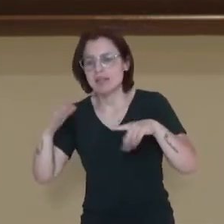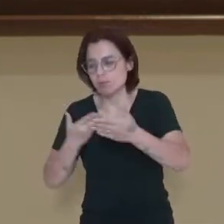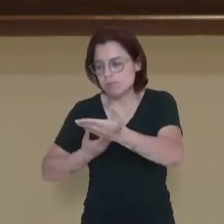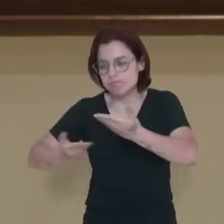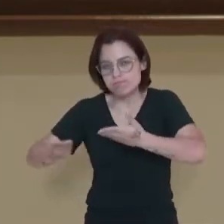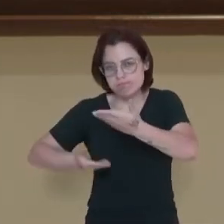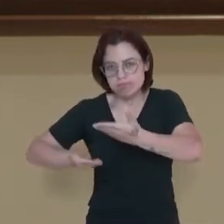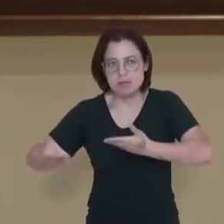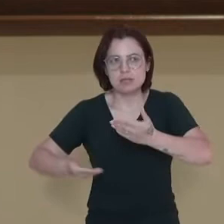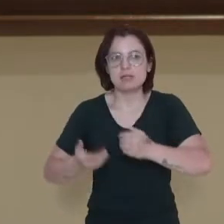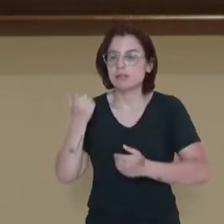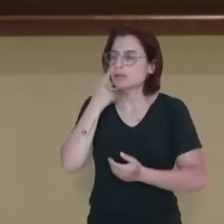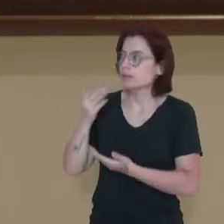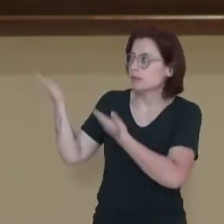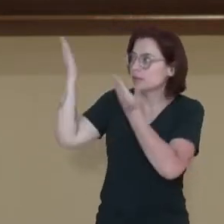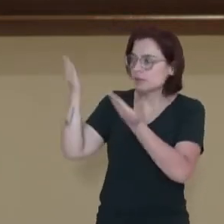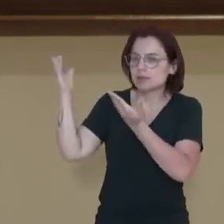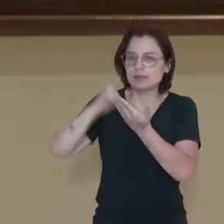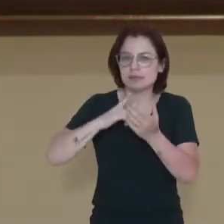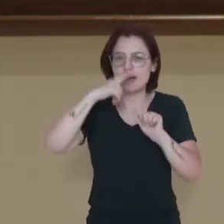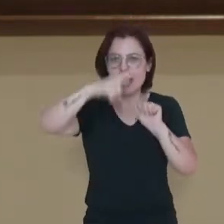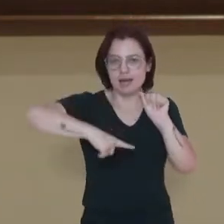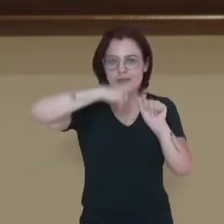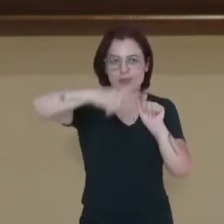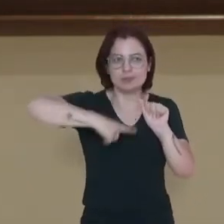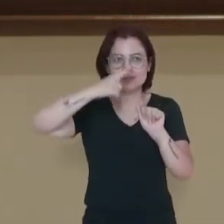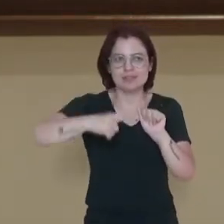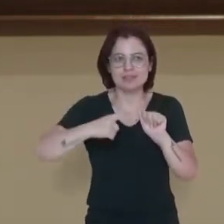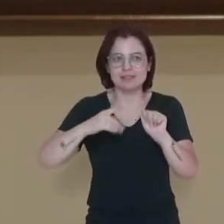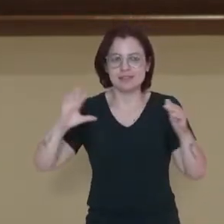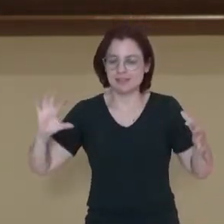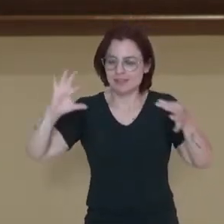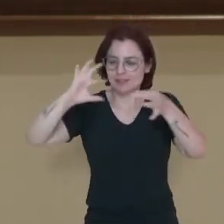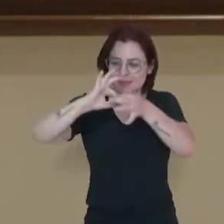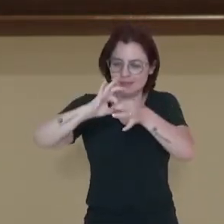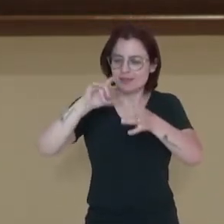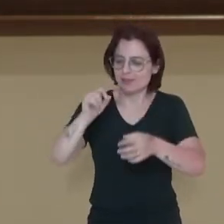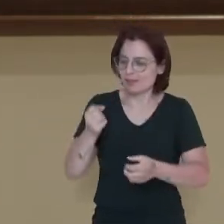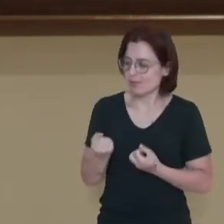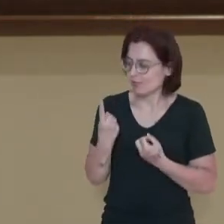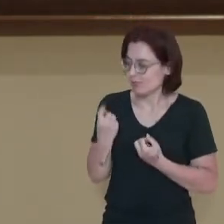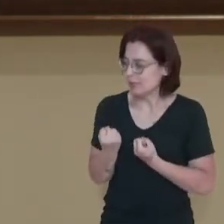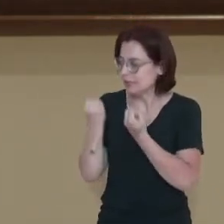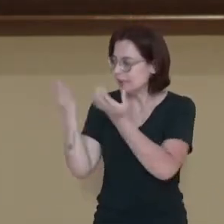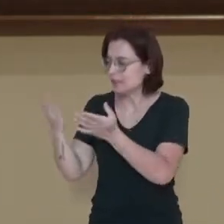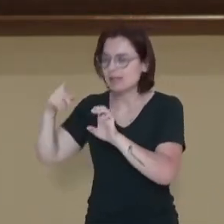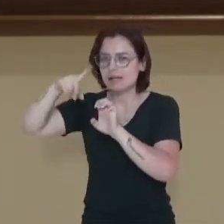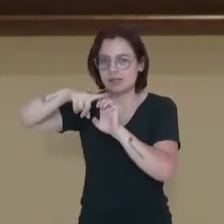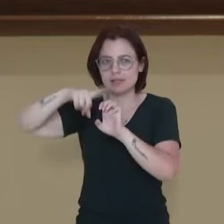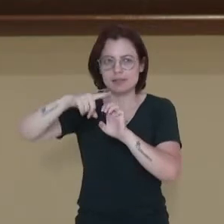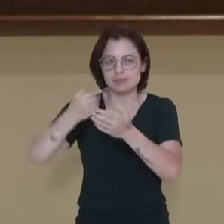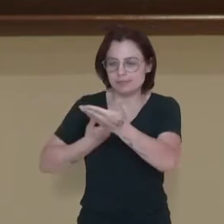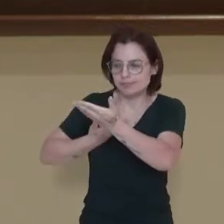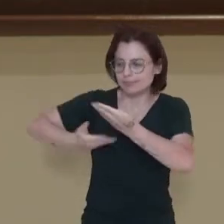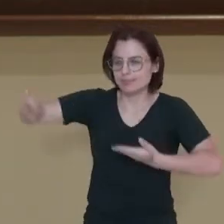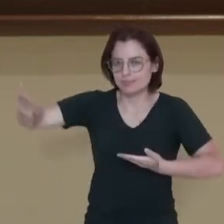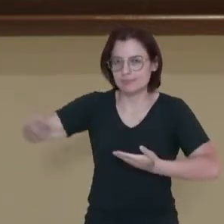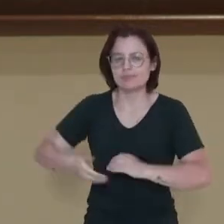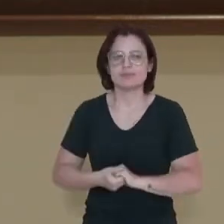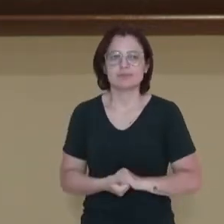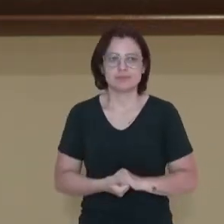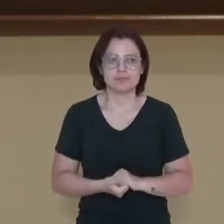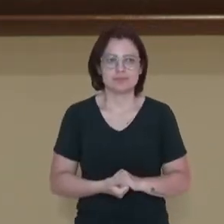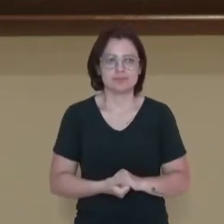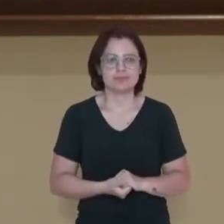tem a representação de dois átomos aqui, né? E um dando um elétron lá para o outro. Então a transferência de elétrons normalmente entre um metal e